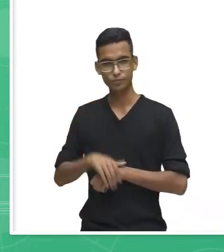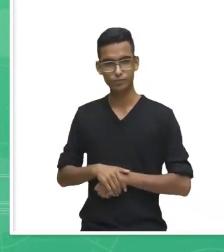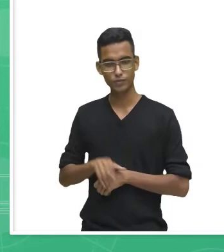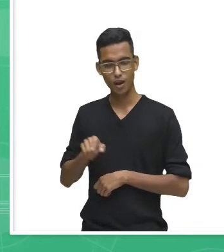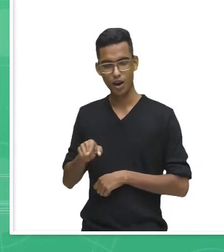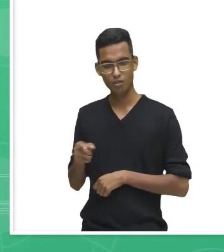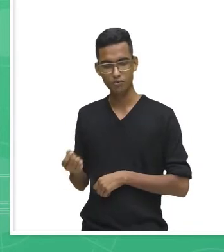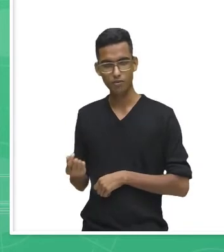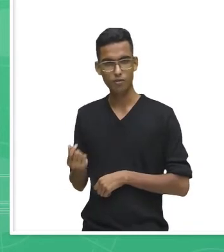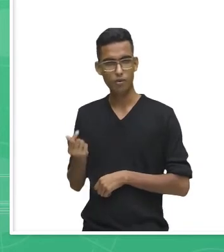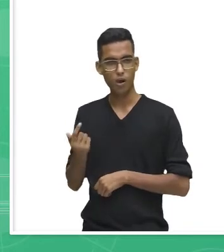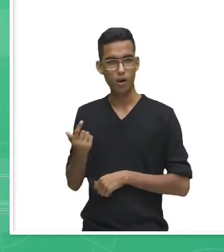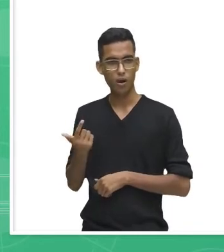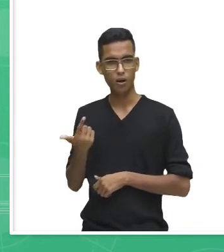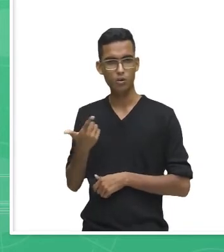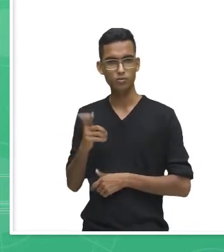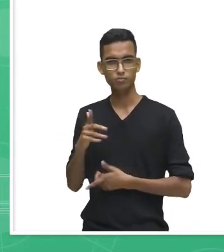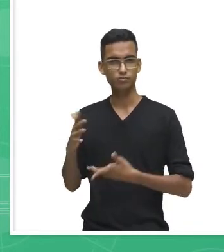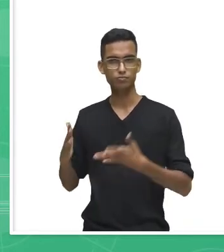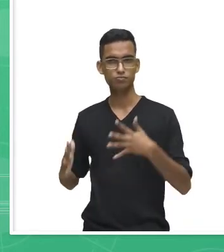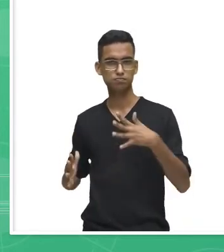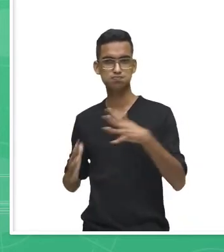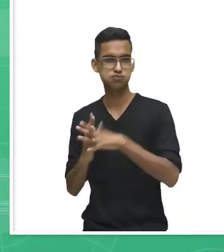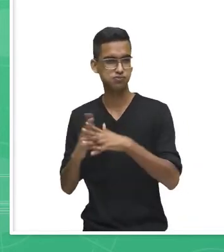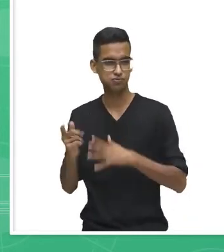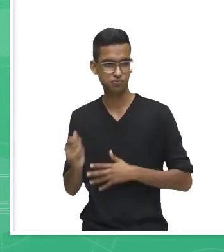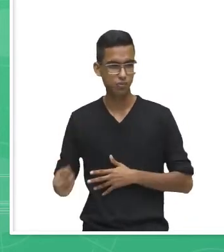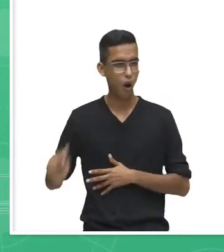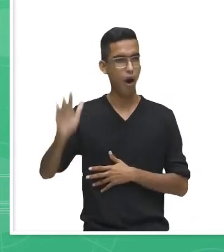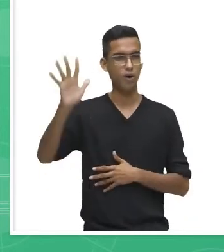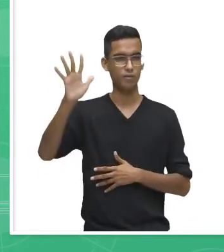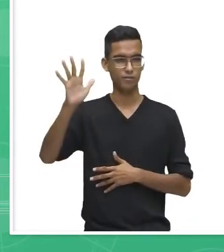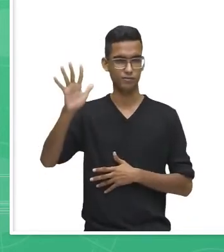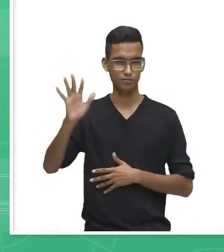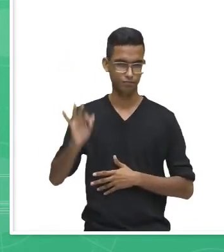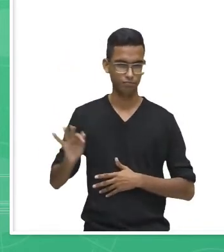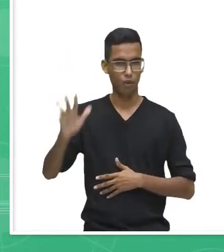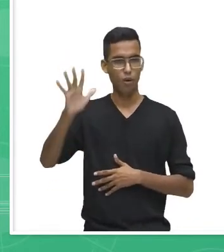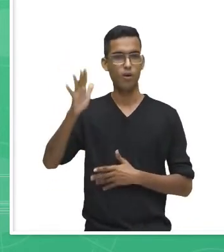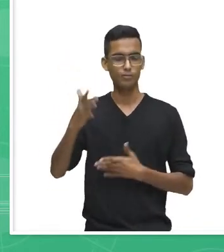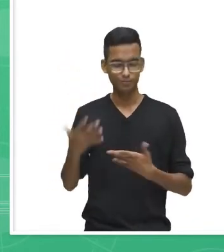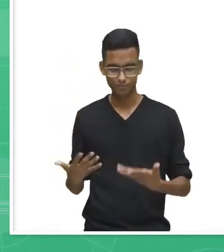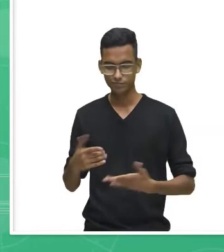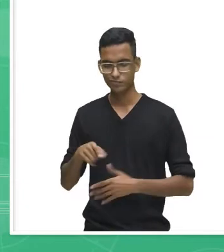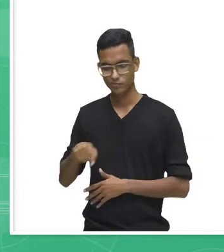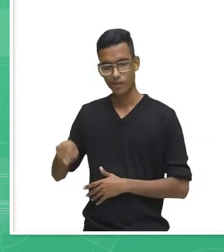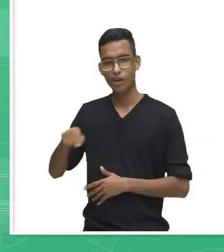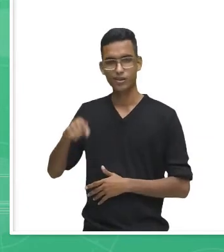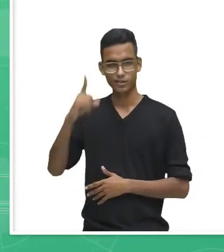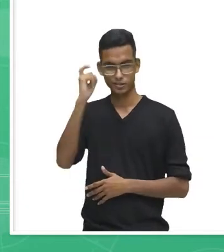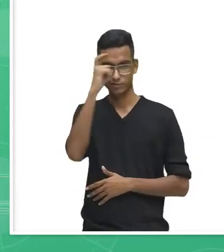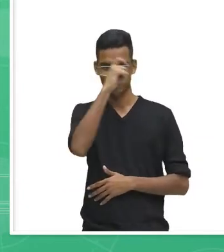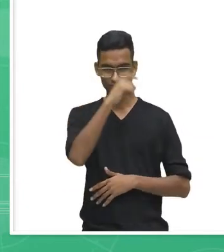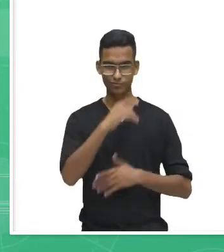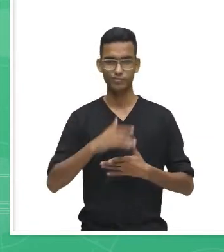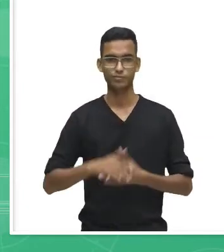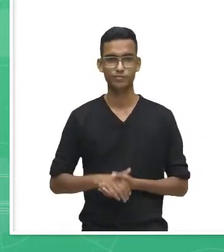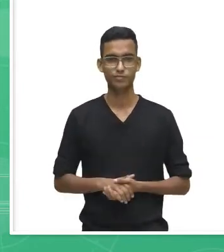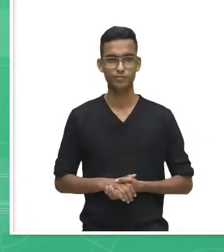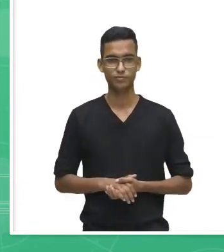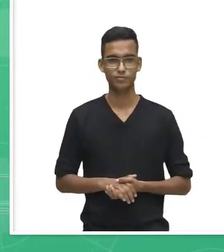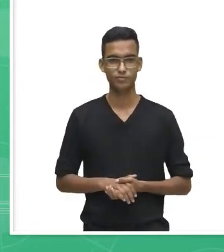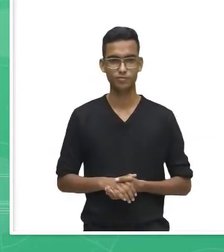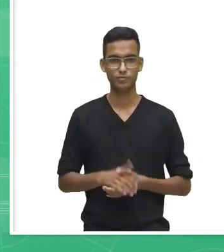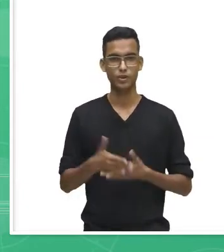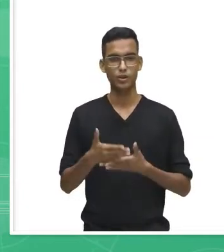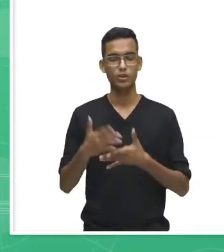absurdo, quase todo o salário de um trabalhador. Então, vocês imaginam aí o tamanho da crise nesse momento. E nesse